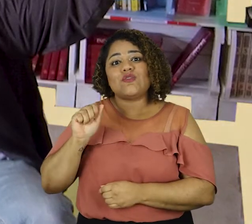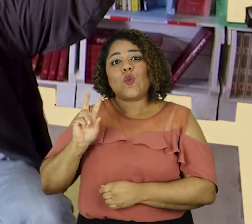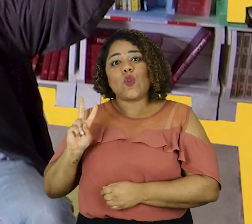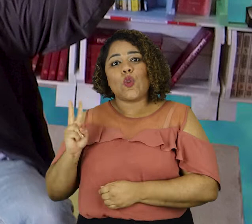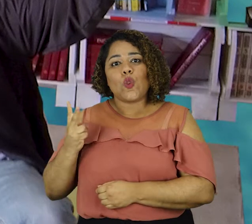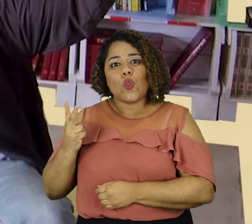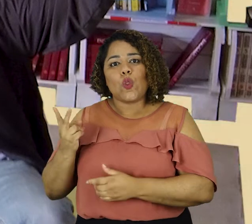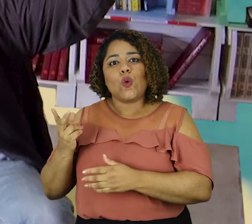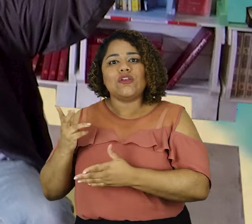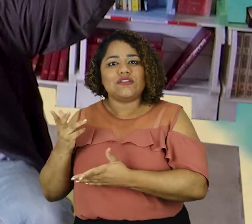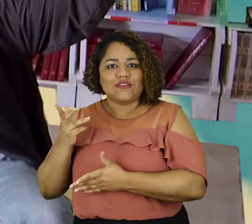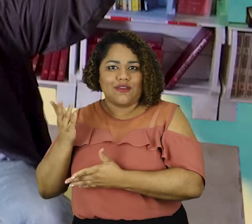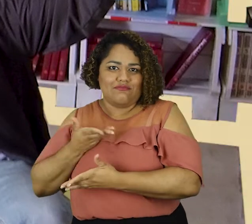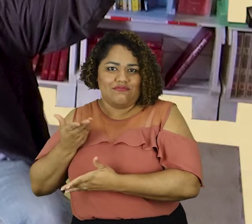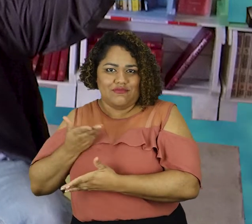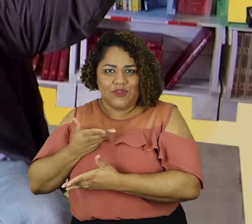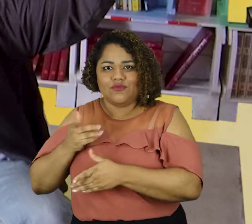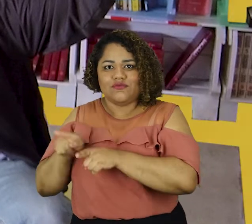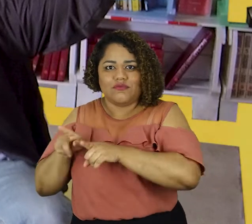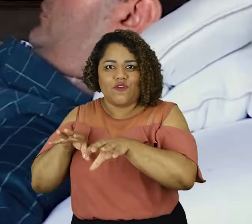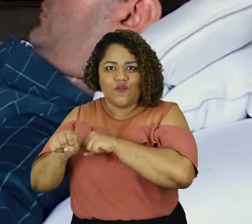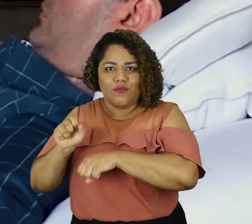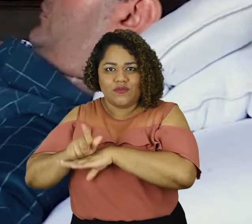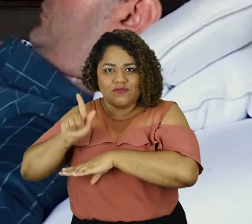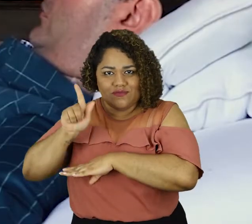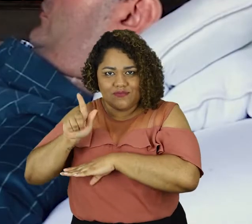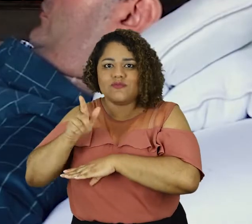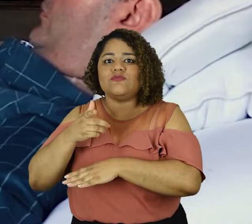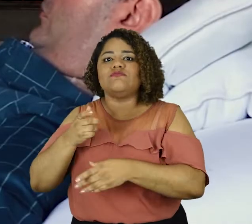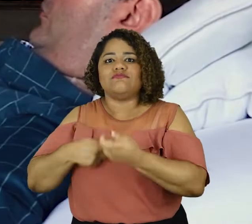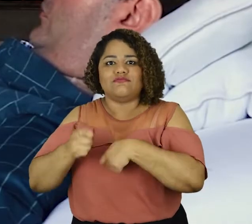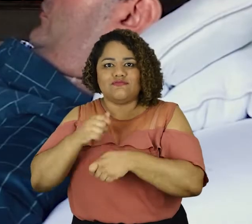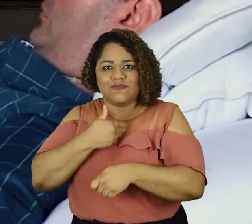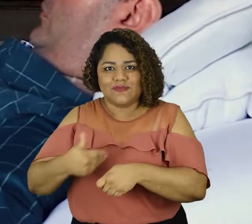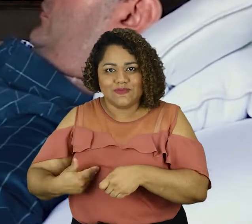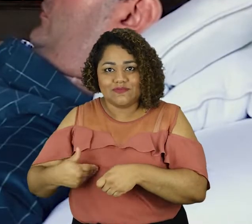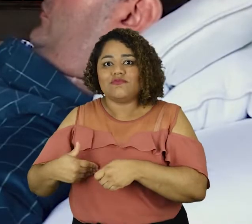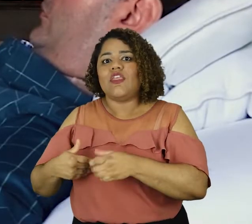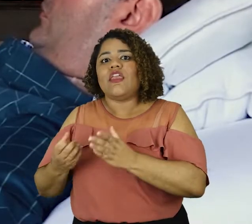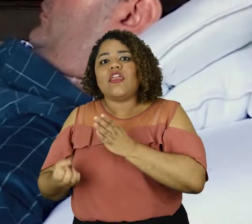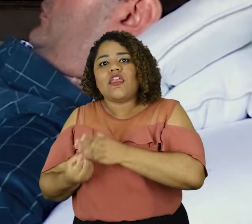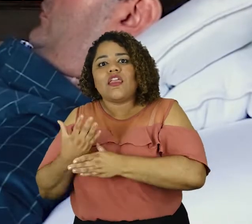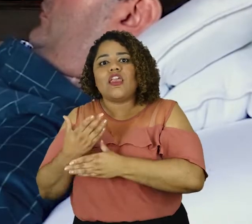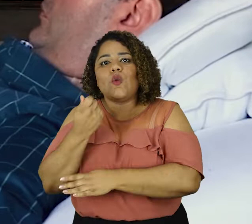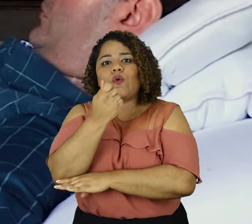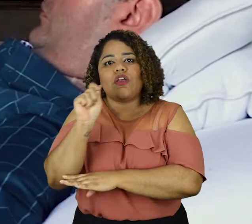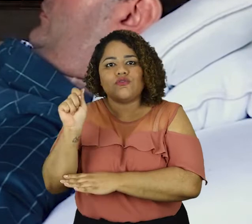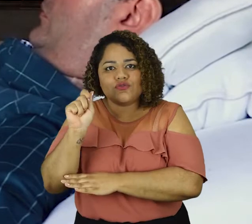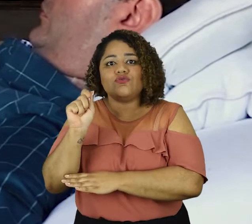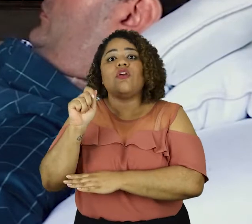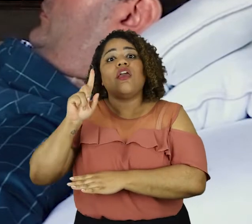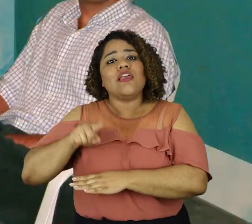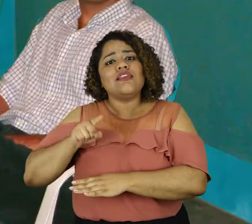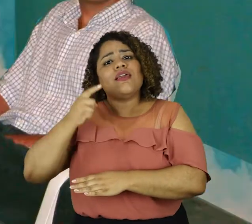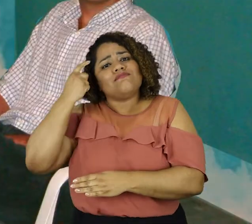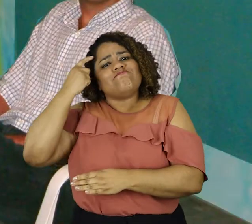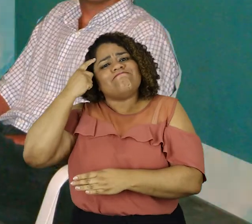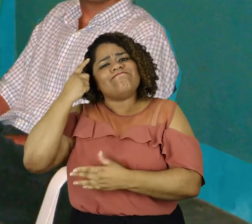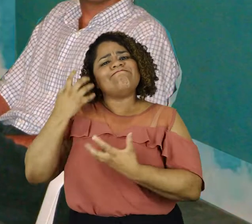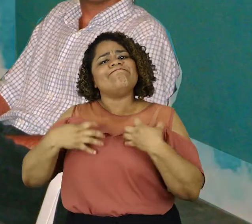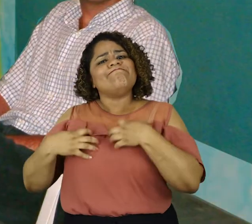amigos também recém-graduados em administração pública. A Associação Ebapuru é fruto das inquietudes de um grupo de amigos frente